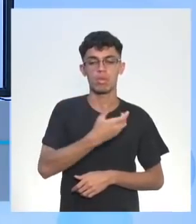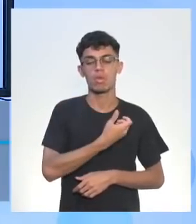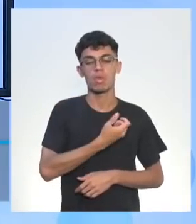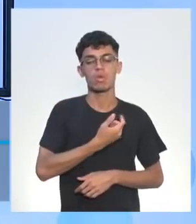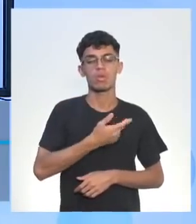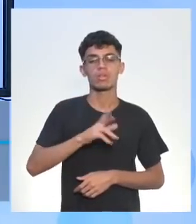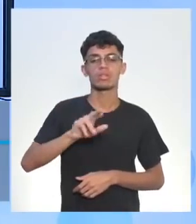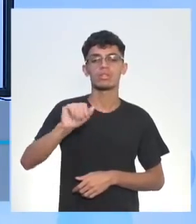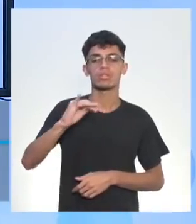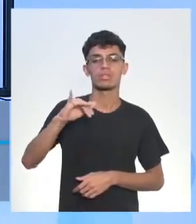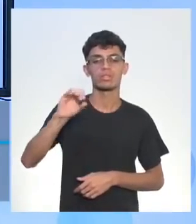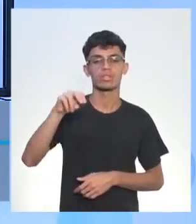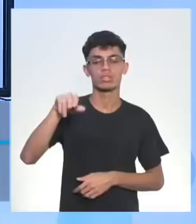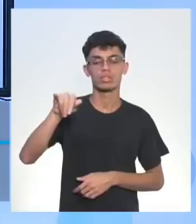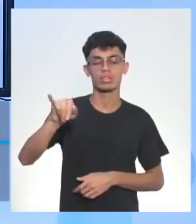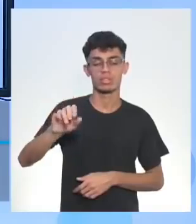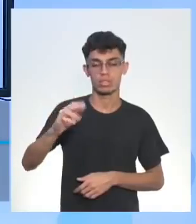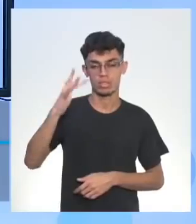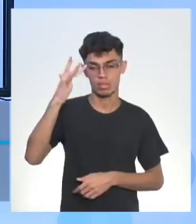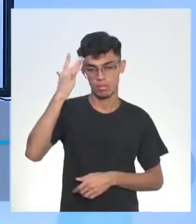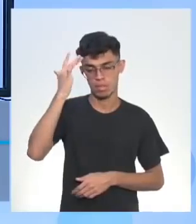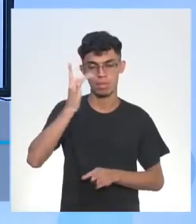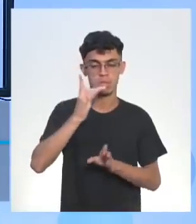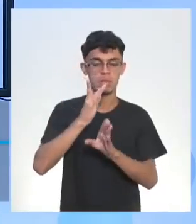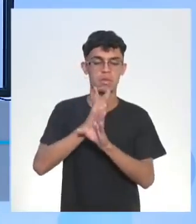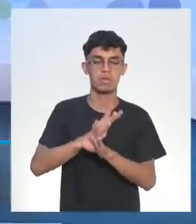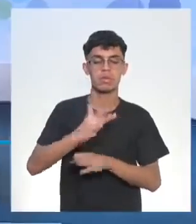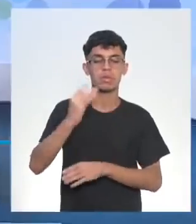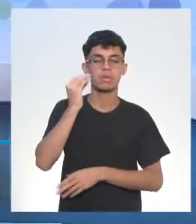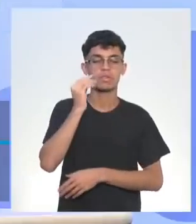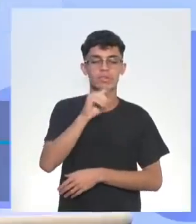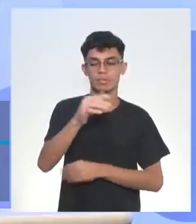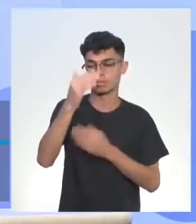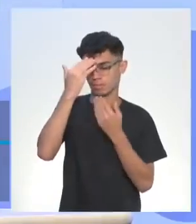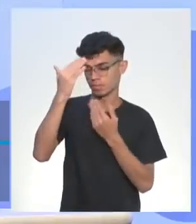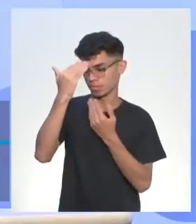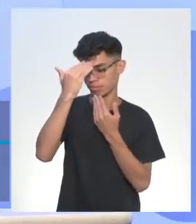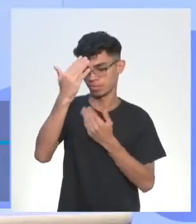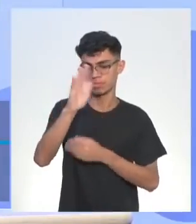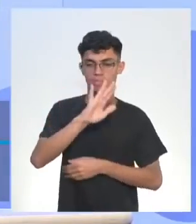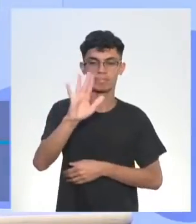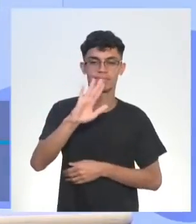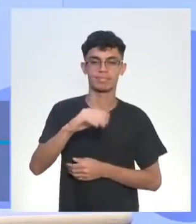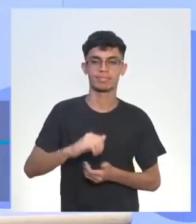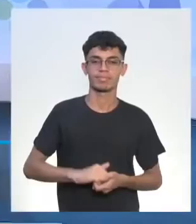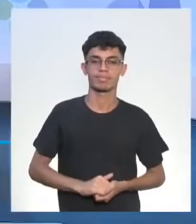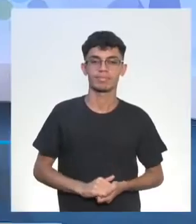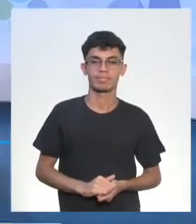certo? Então até amanhã, um beijo para vocês e muito obrigada. Obrigada, Jonas. Valeu, tchau, tchau, até a próxima.